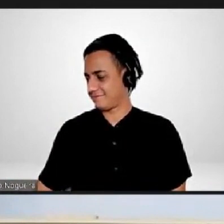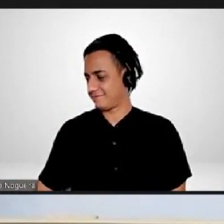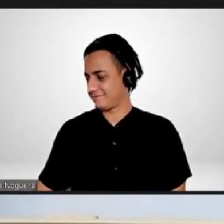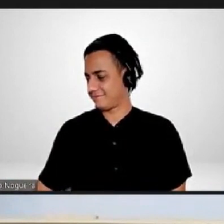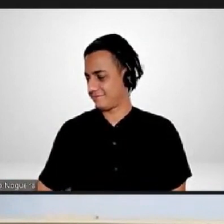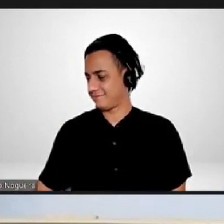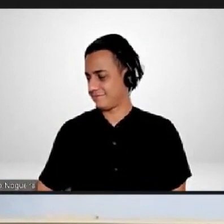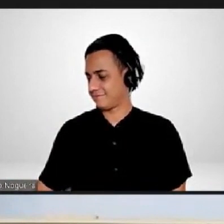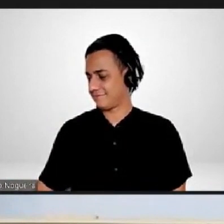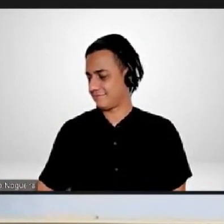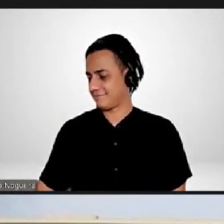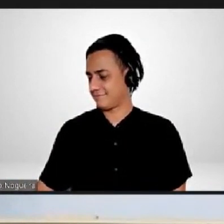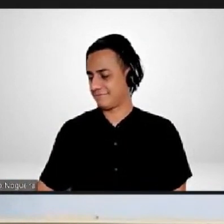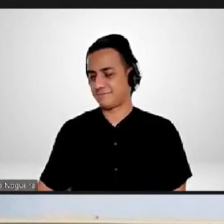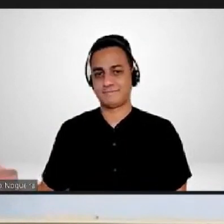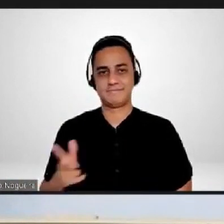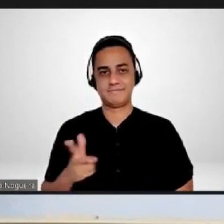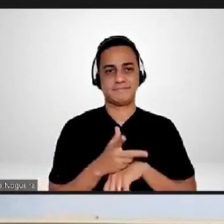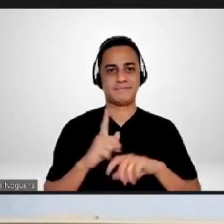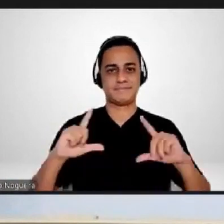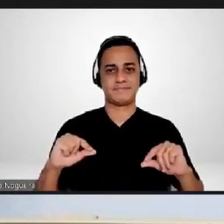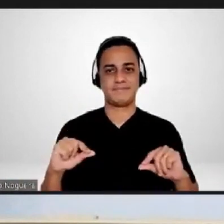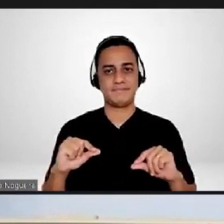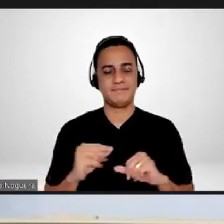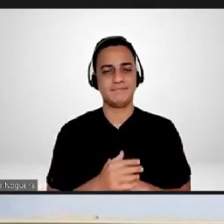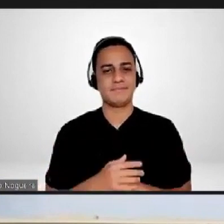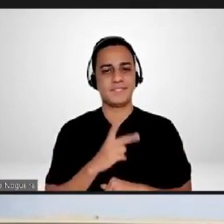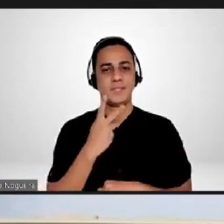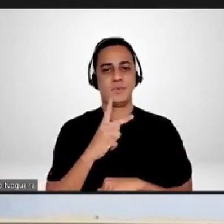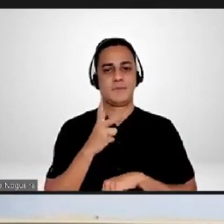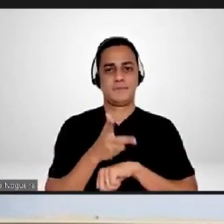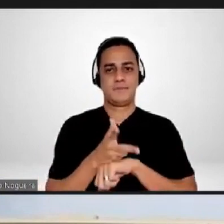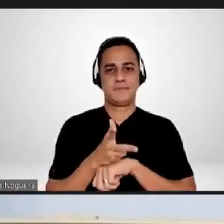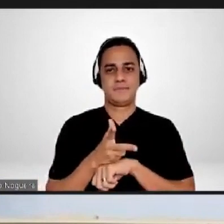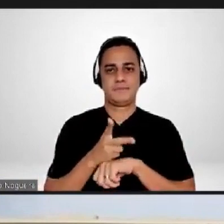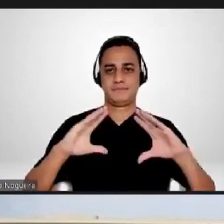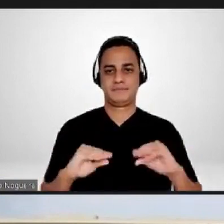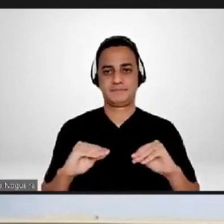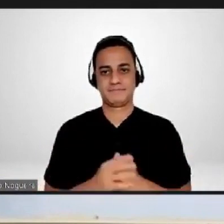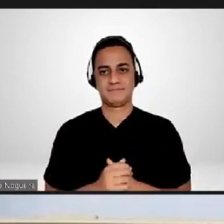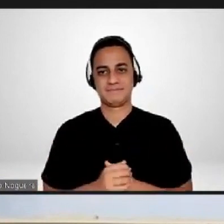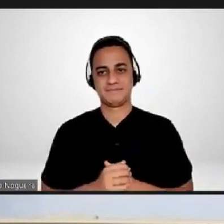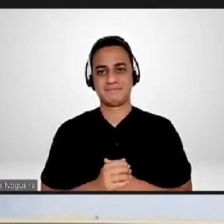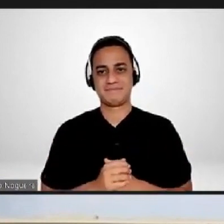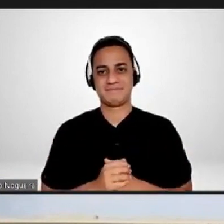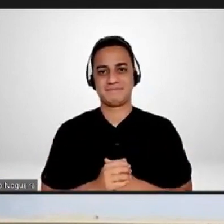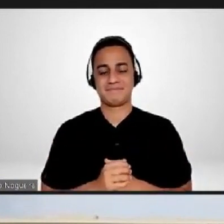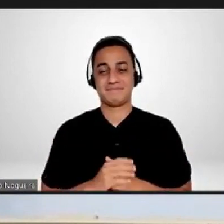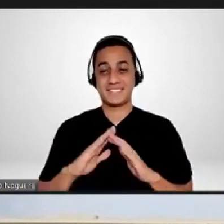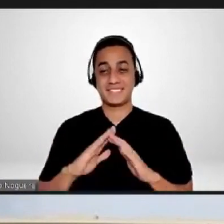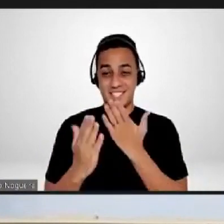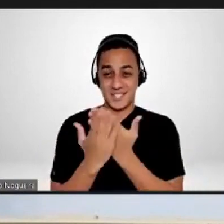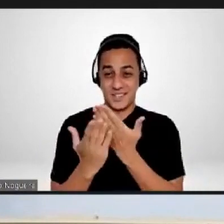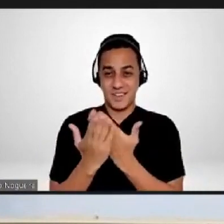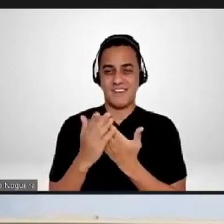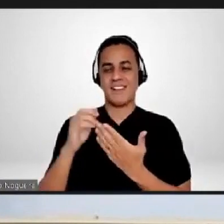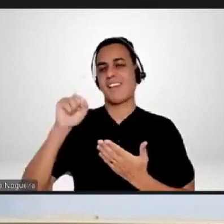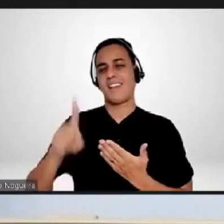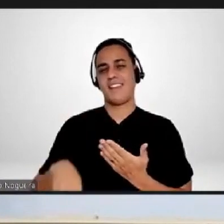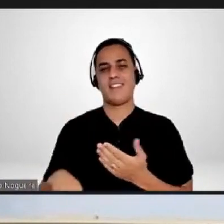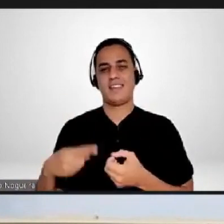Eu acho que, assim, a gente está falando da escola. A escola é uma instituição muito grande, né, na sociedade. Então, a gente sabe